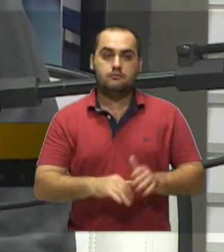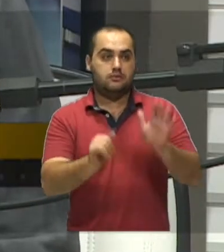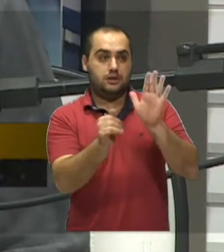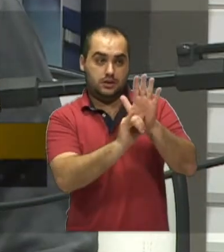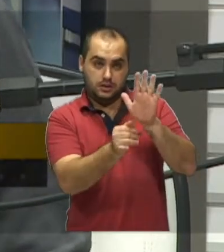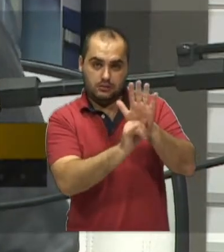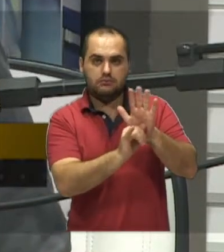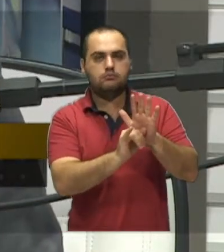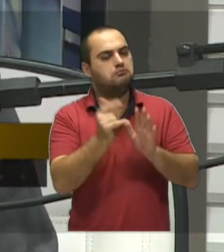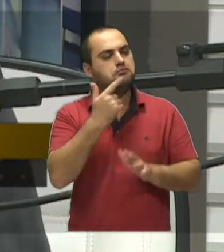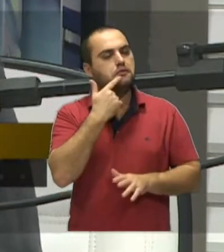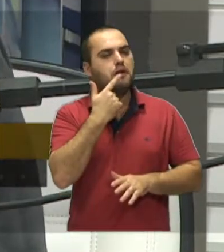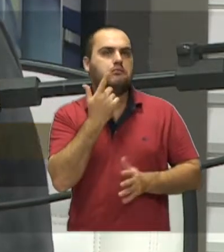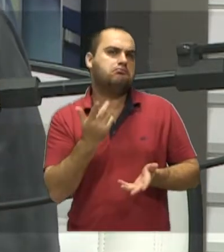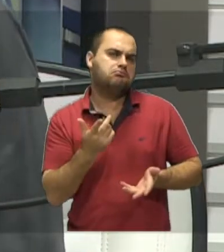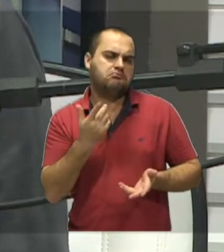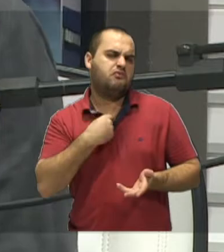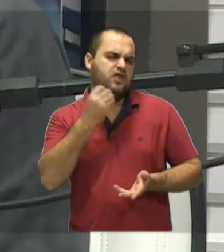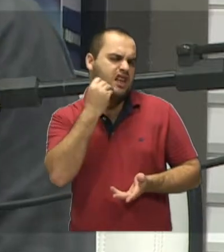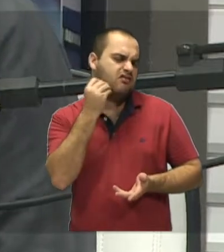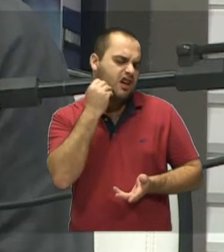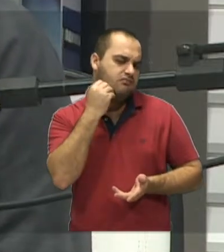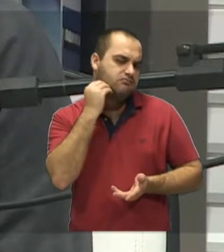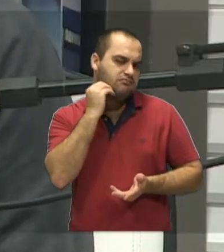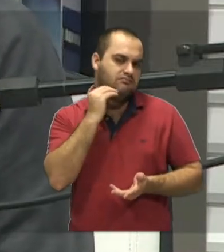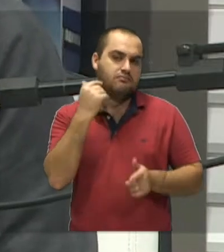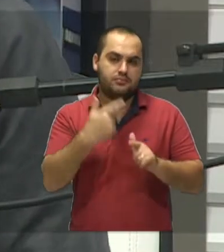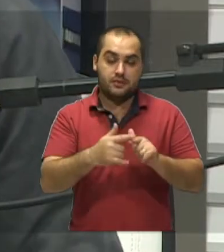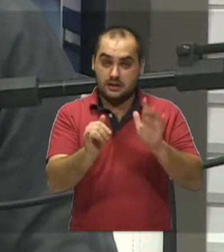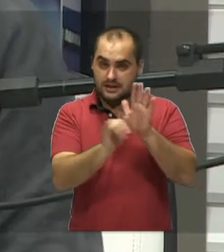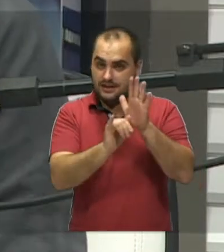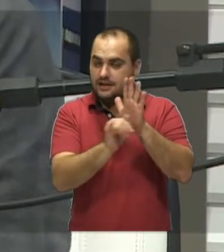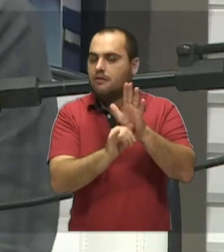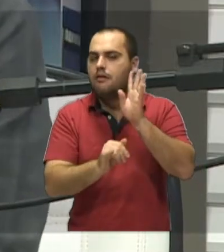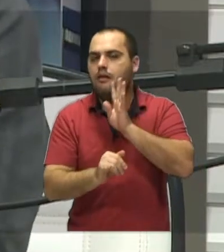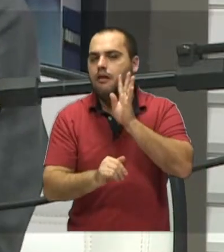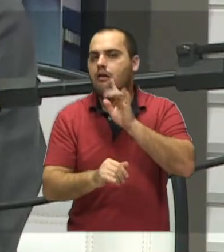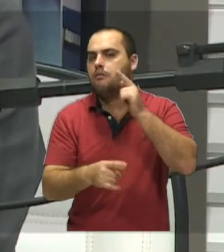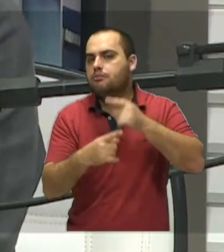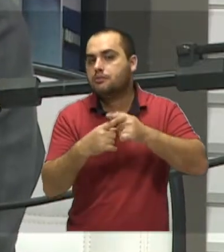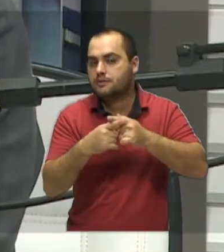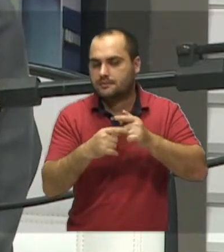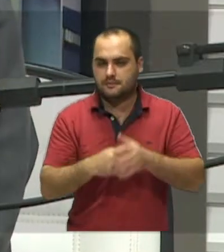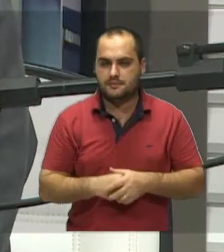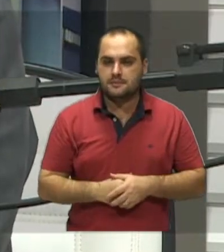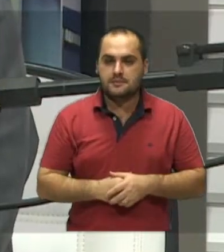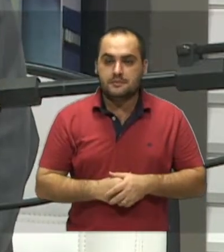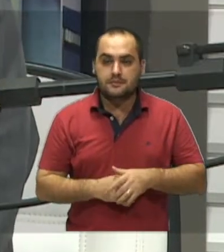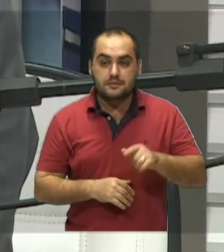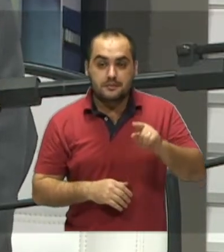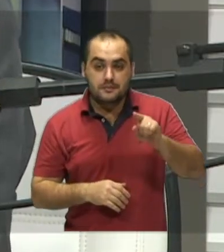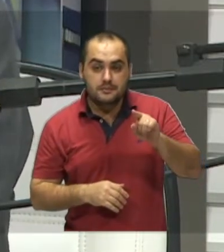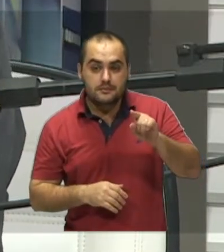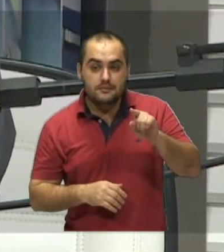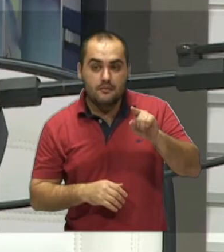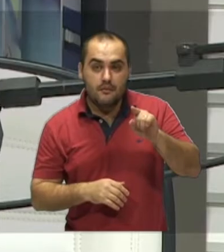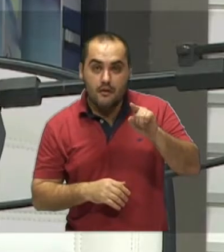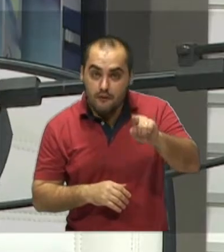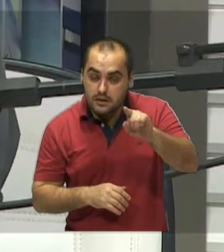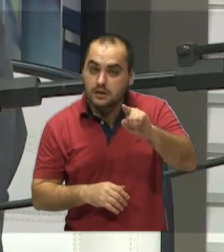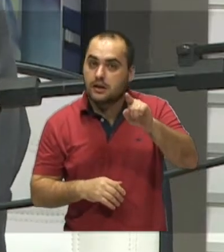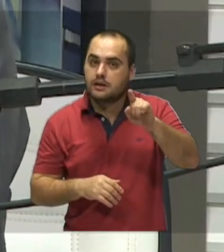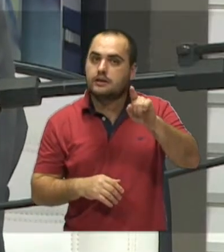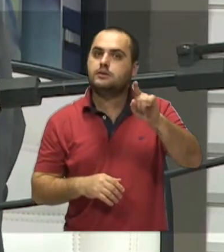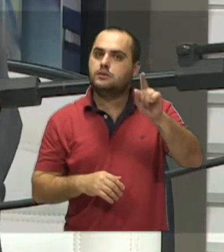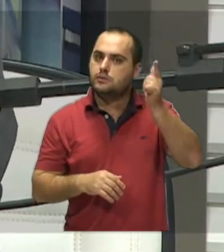e vou tentar, sabe? Vou tentar, porque o edital ele é muito bacana, porque ele te dá uma grande ajuda de